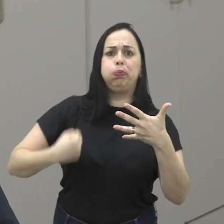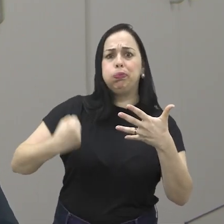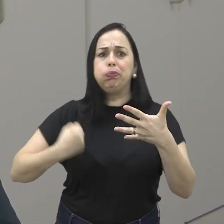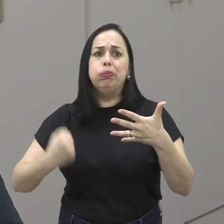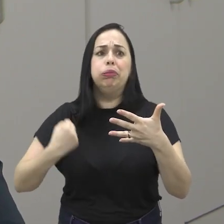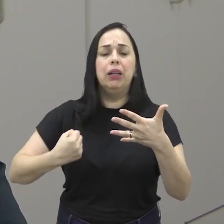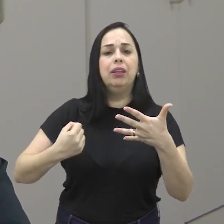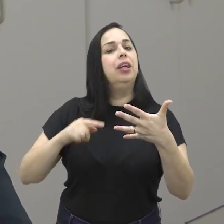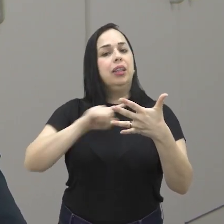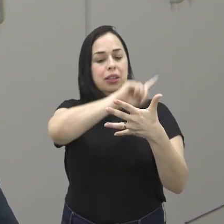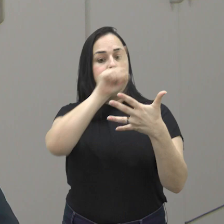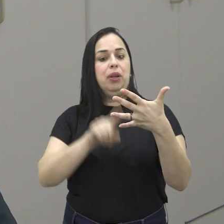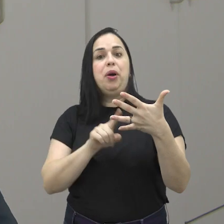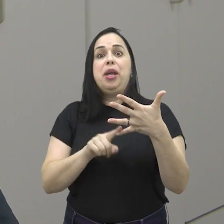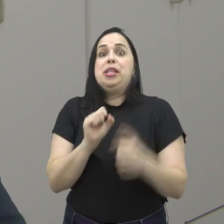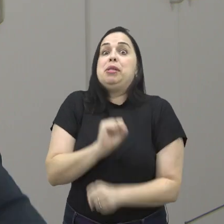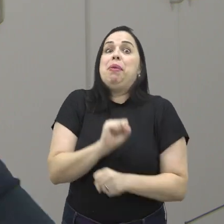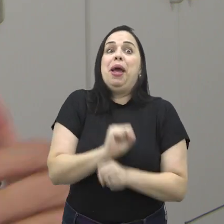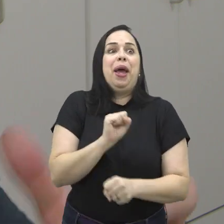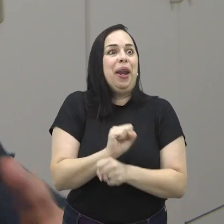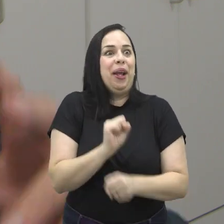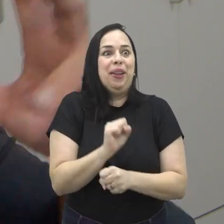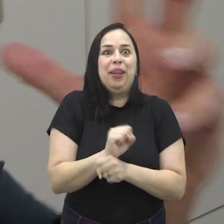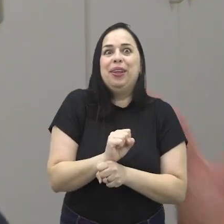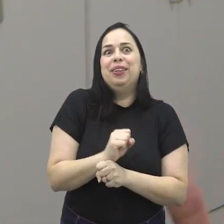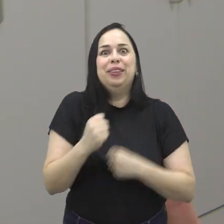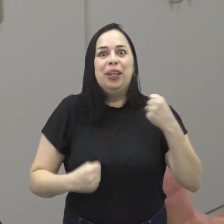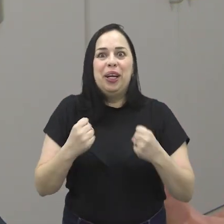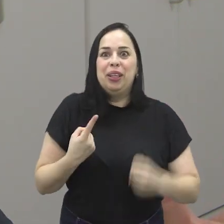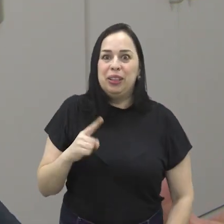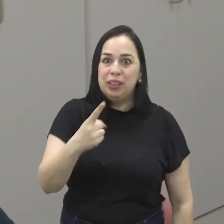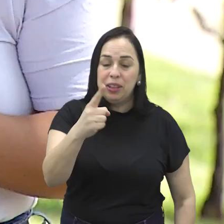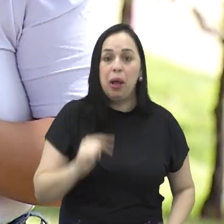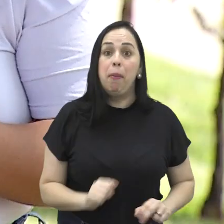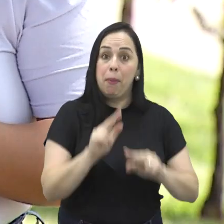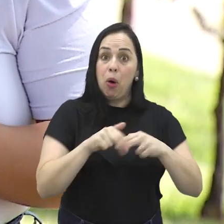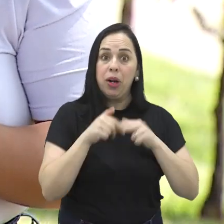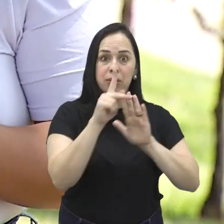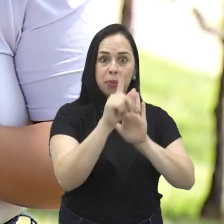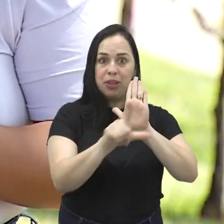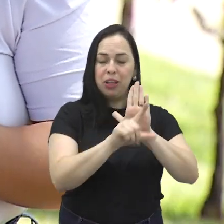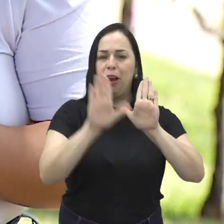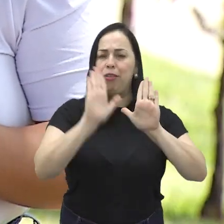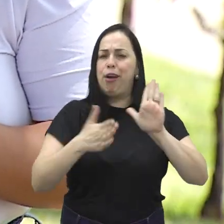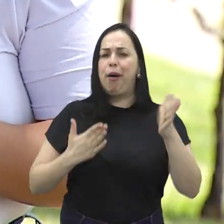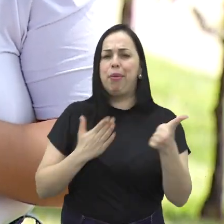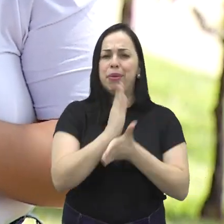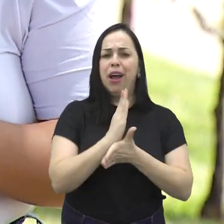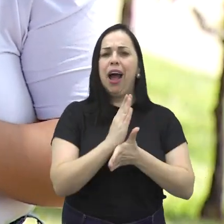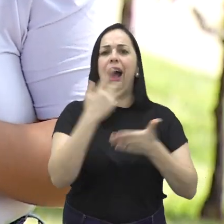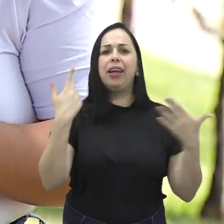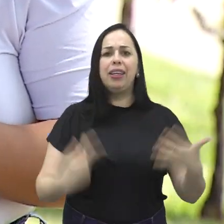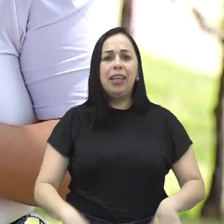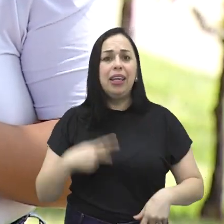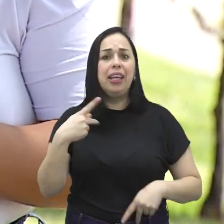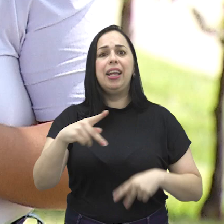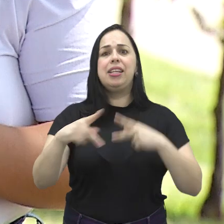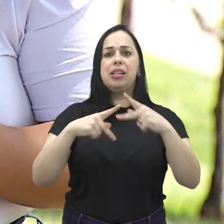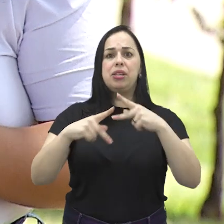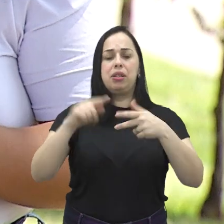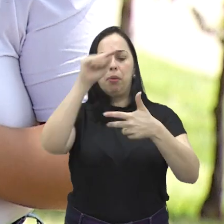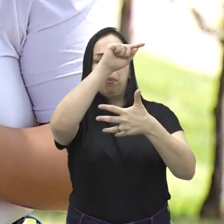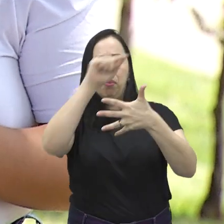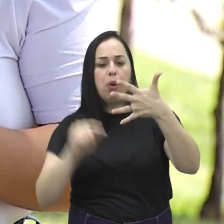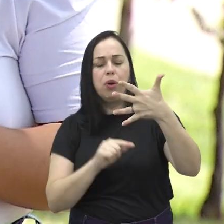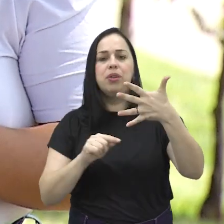correndo, praticando, já estão se desenvolvendo, e já estão... E a nossa maratona, né? Com a aprovação dessa lei, São José dos Campos entra na lista de